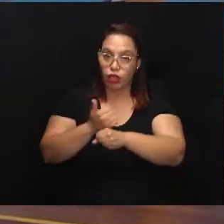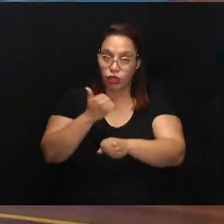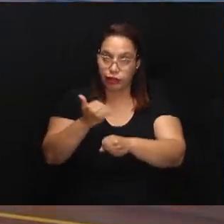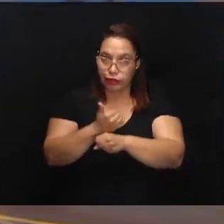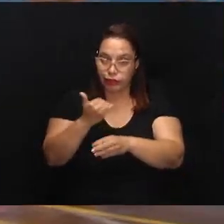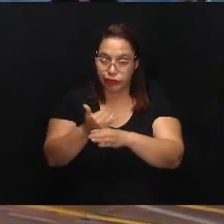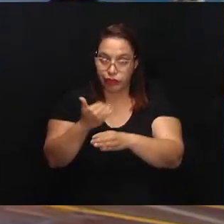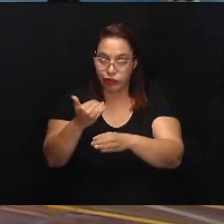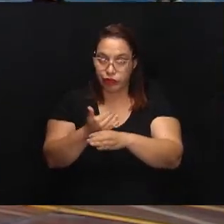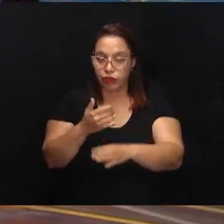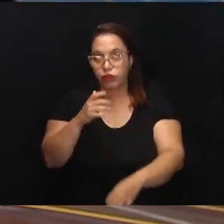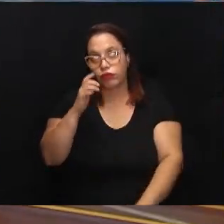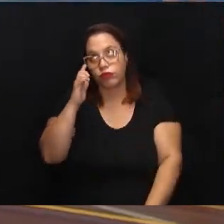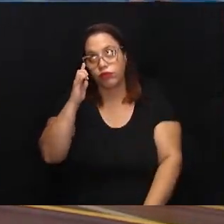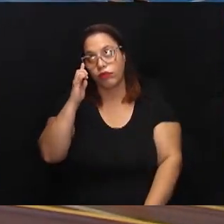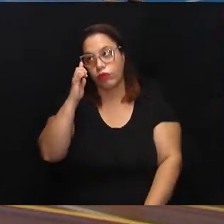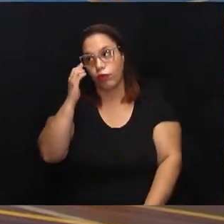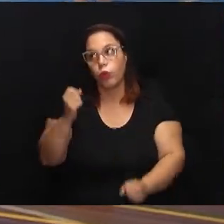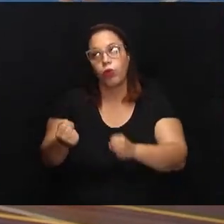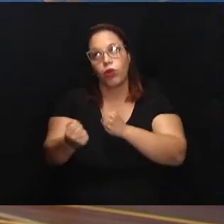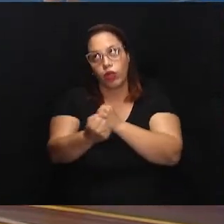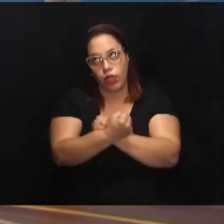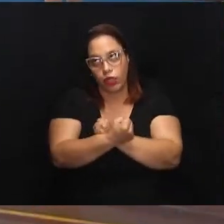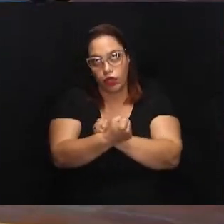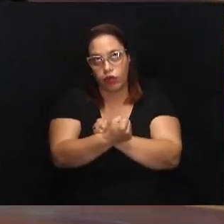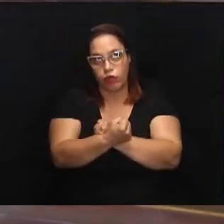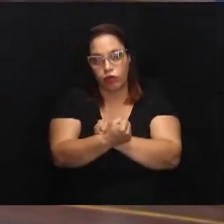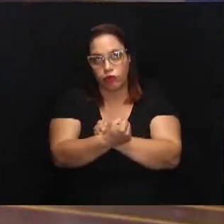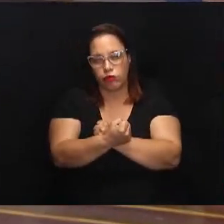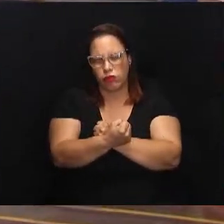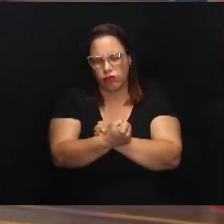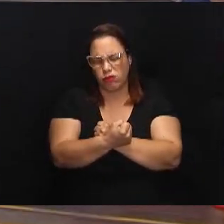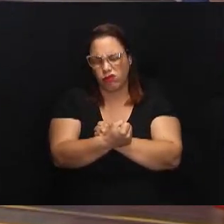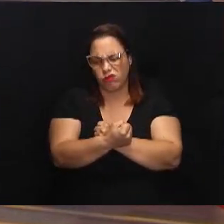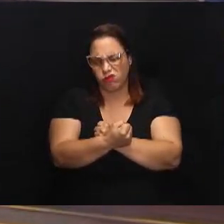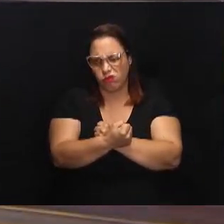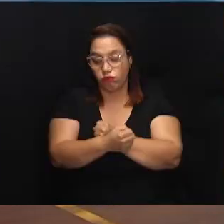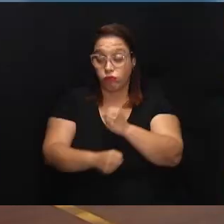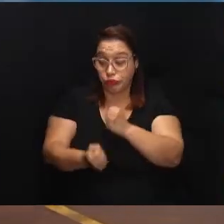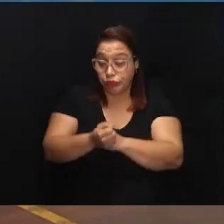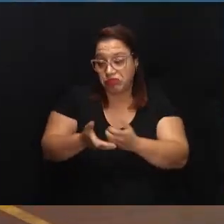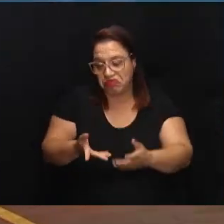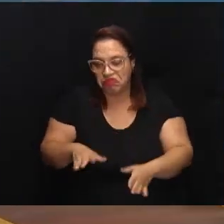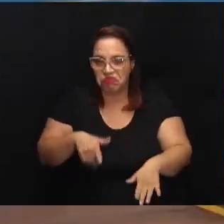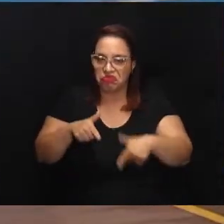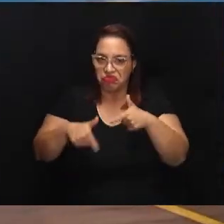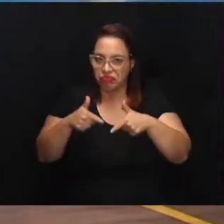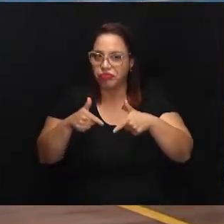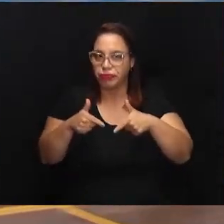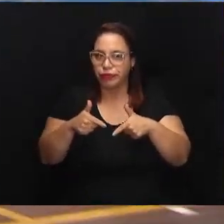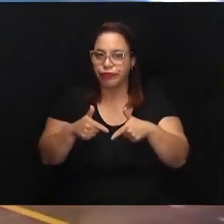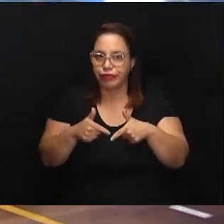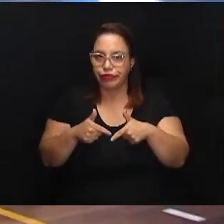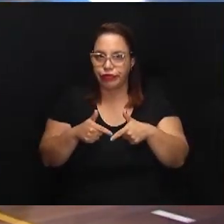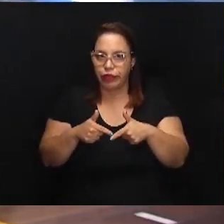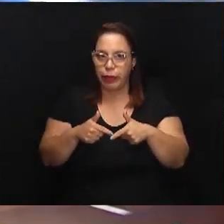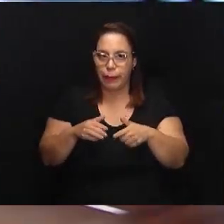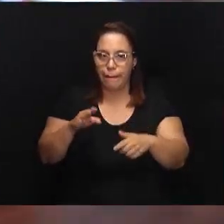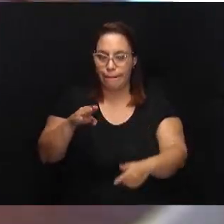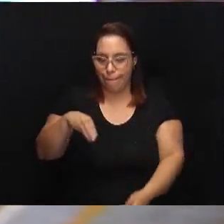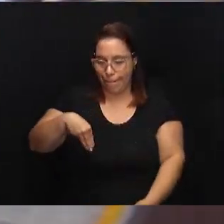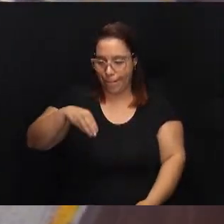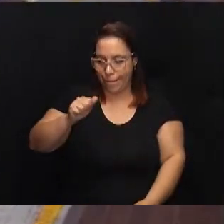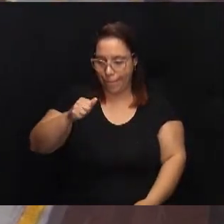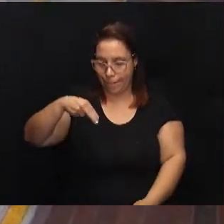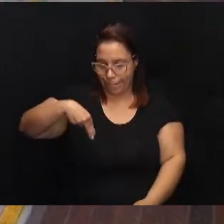o ataque reconstrução, o bloqueio. E o sistema defensivo, né, que a gente trabalha muito com o trabalho de manchete e